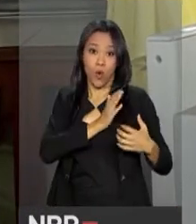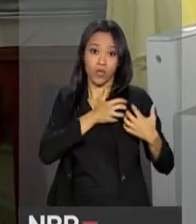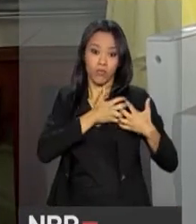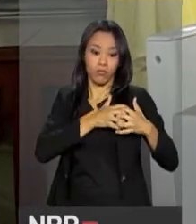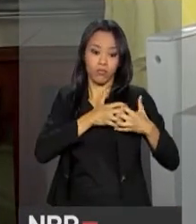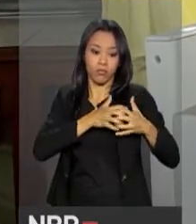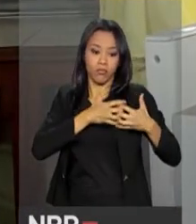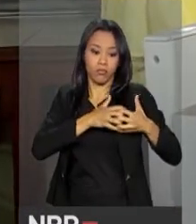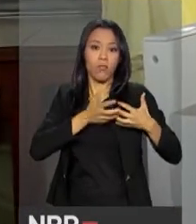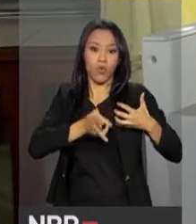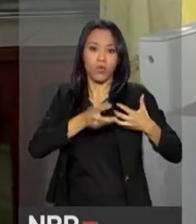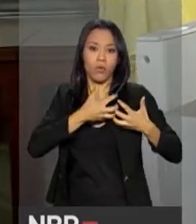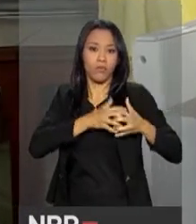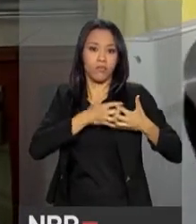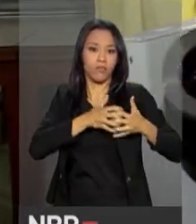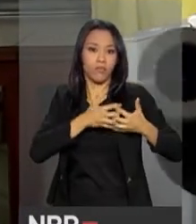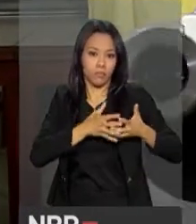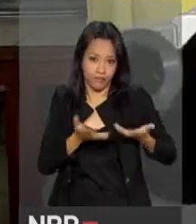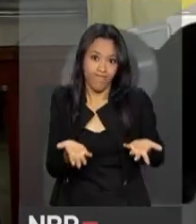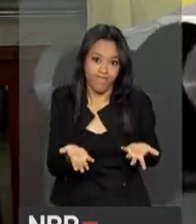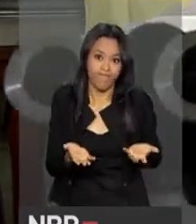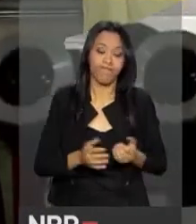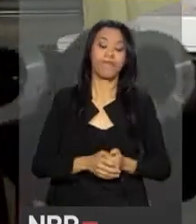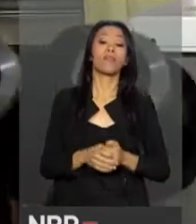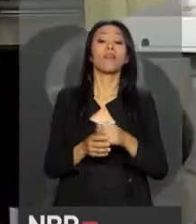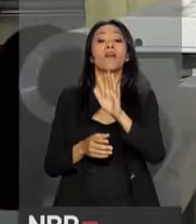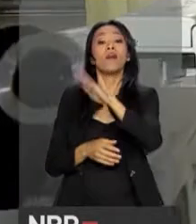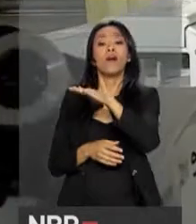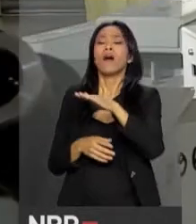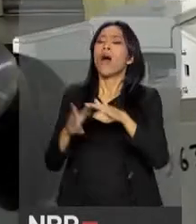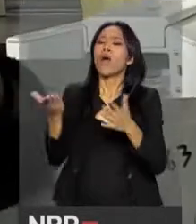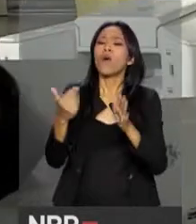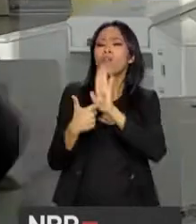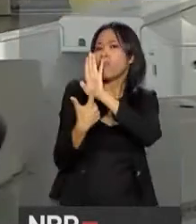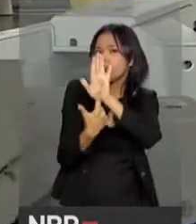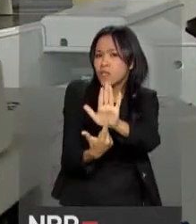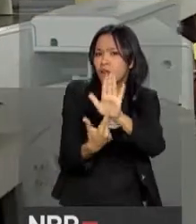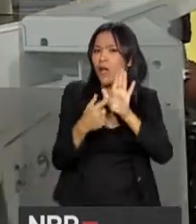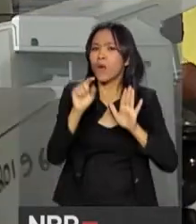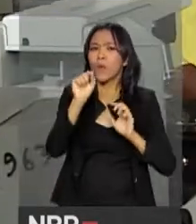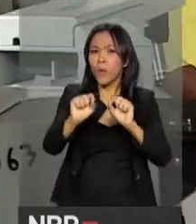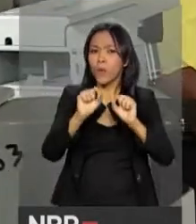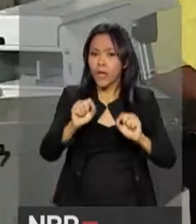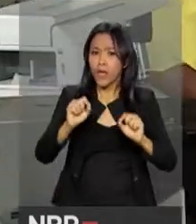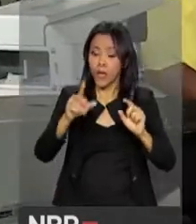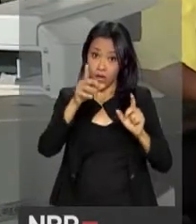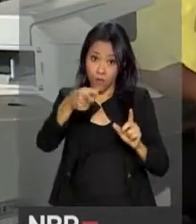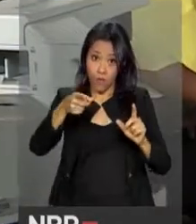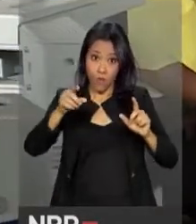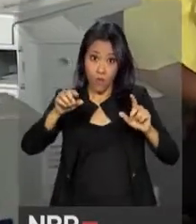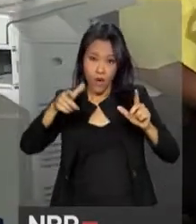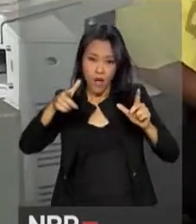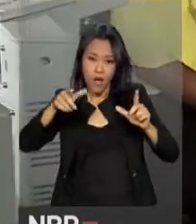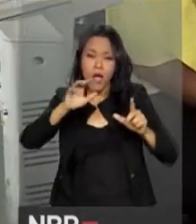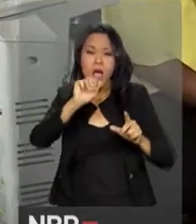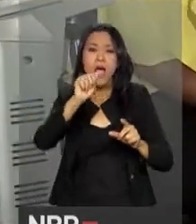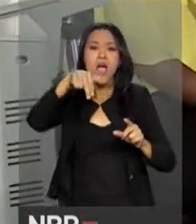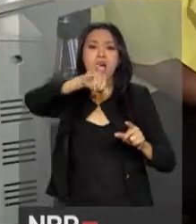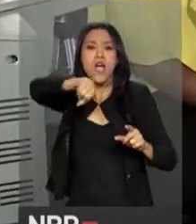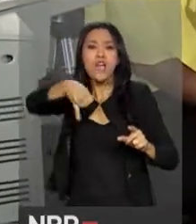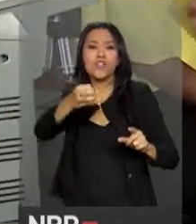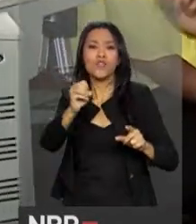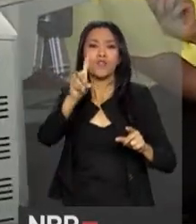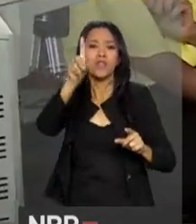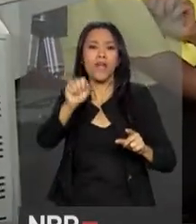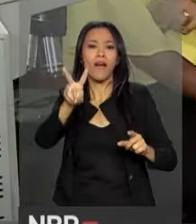bater certo é doutor a gente vai mostrar agora um trecho do documentário anjos da vida em